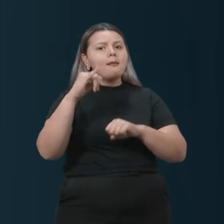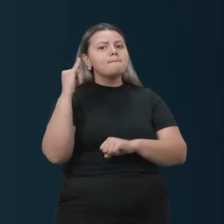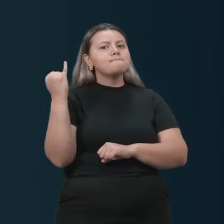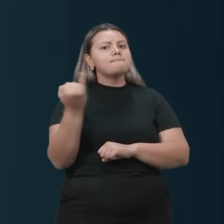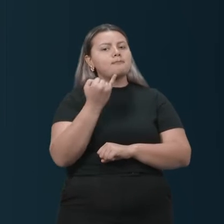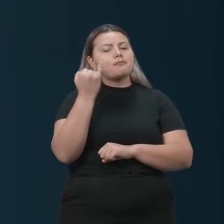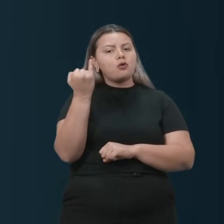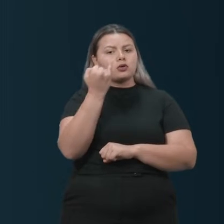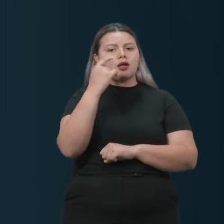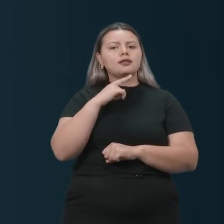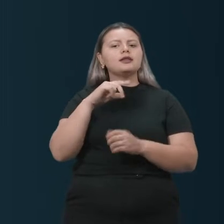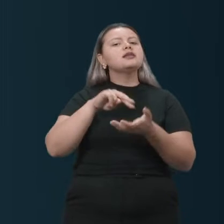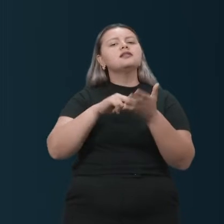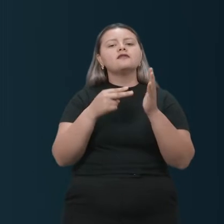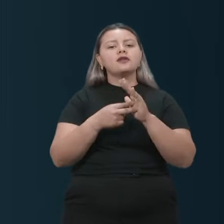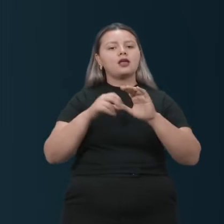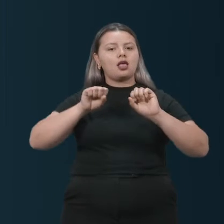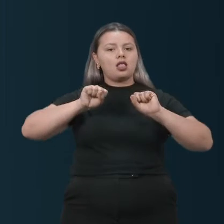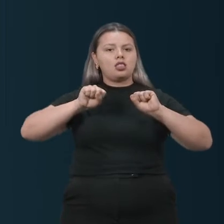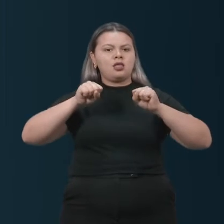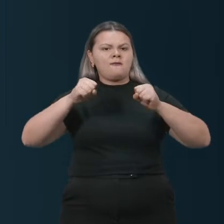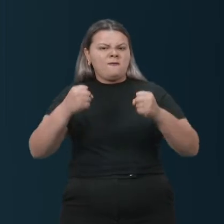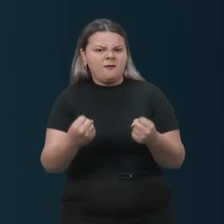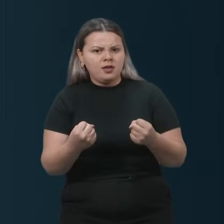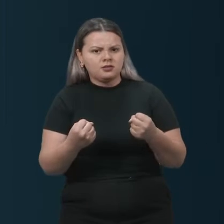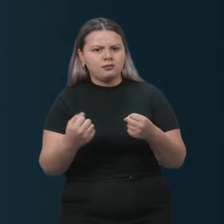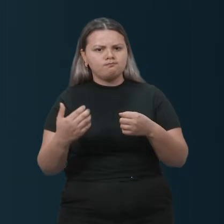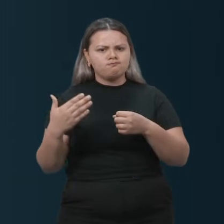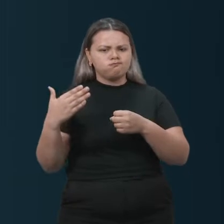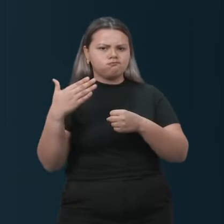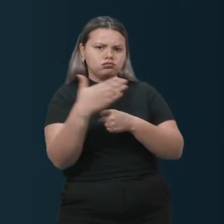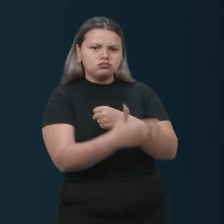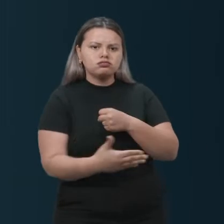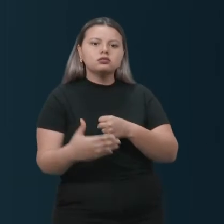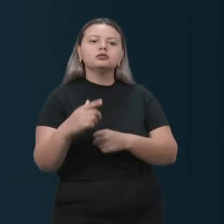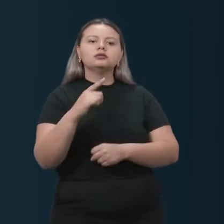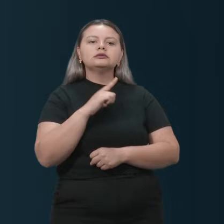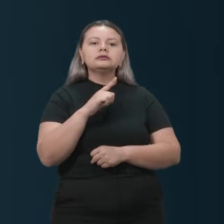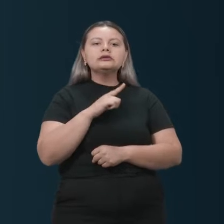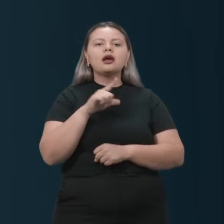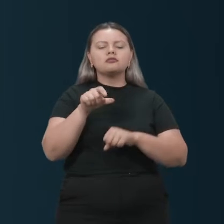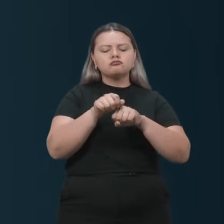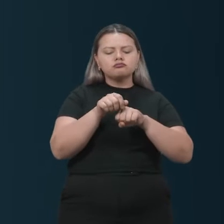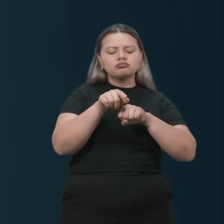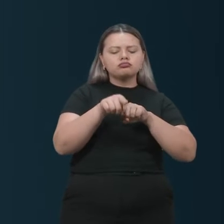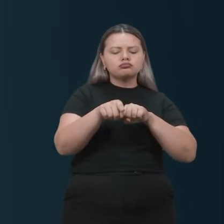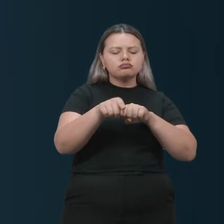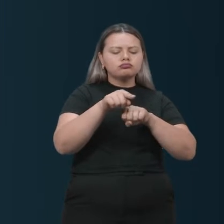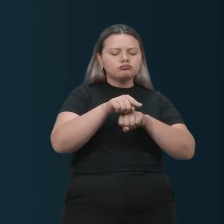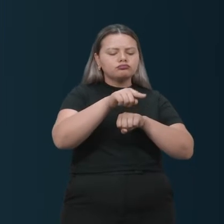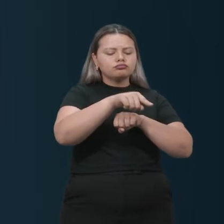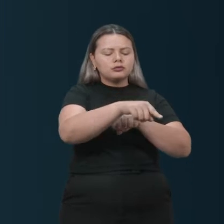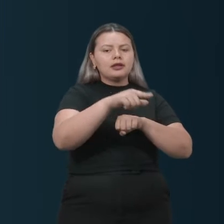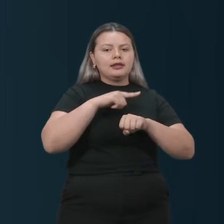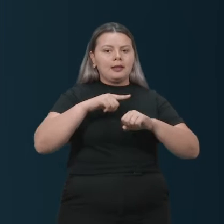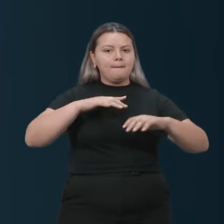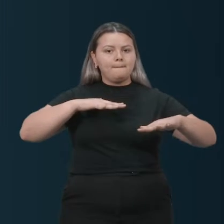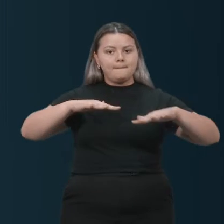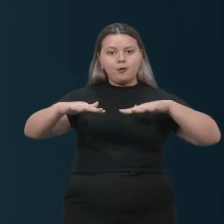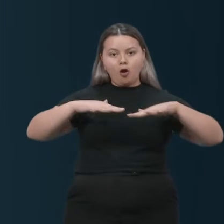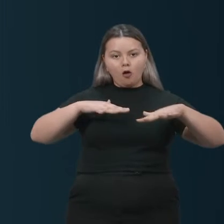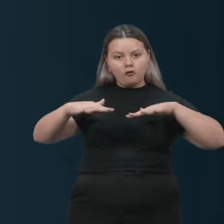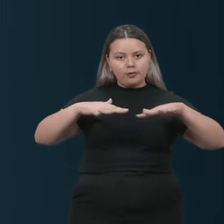uma função de defesa muito clara. Então, os prolongamentos servem para ela conseguir se